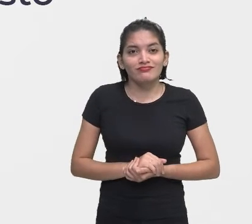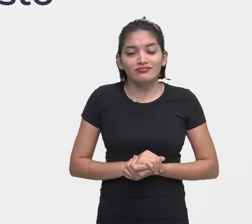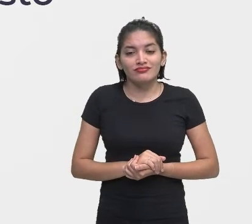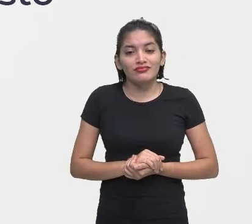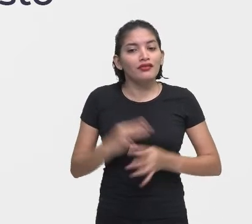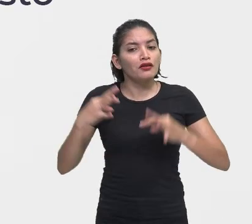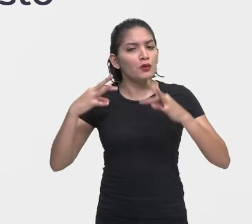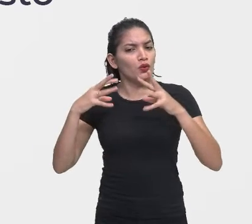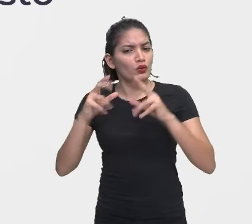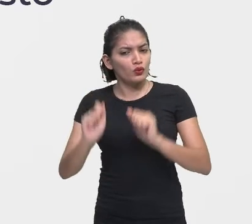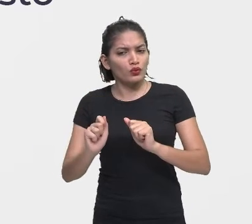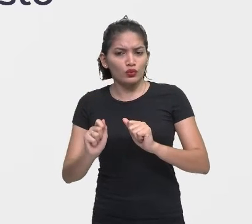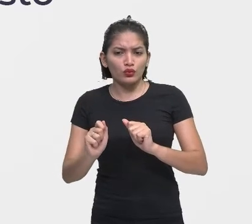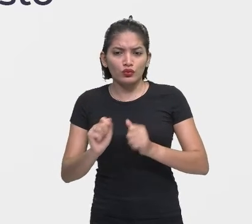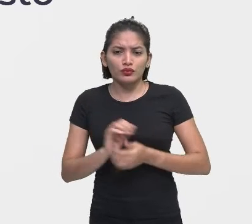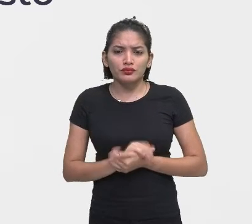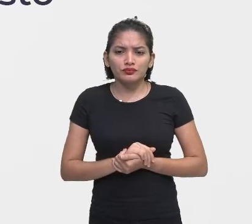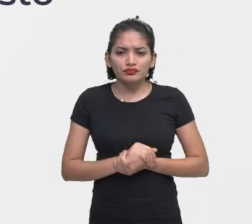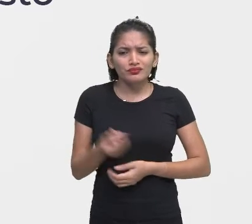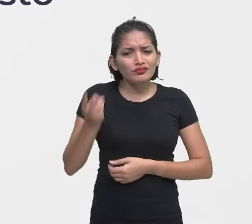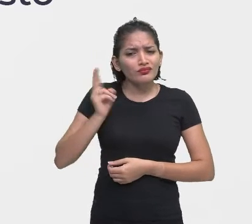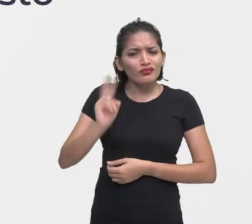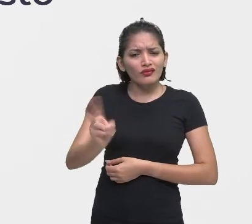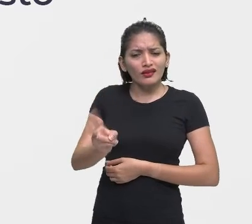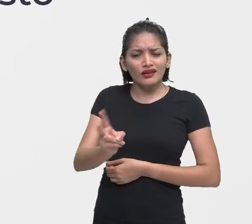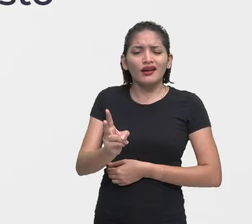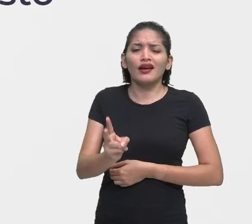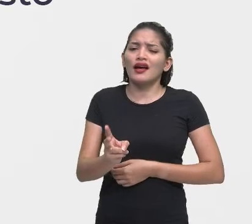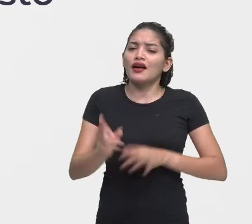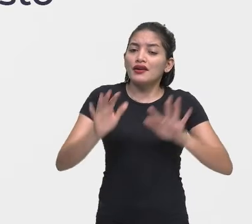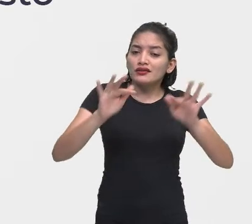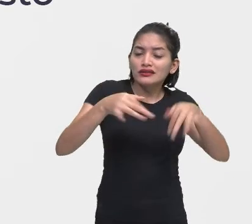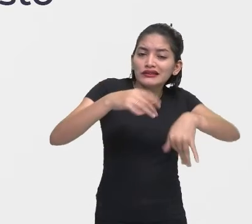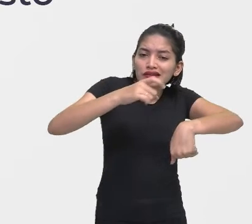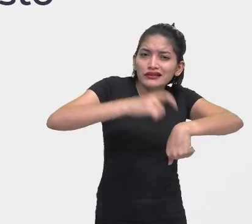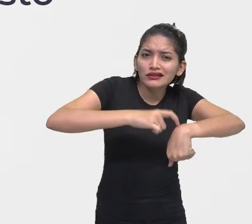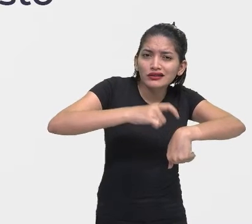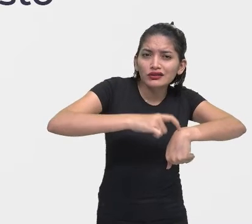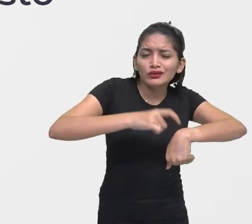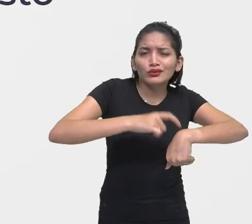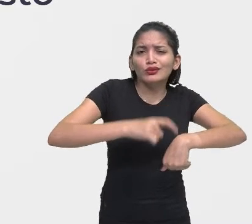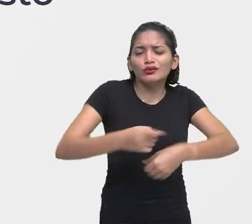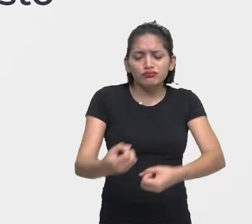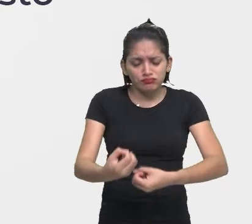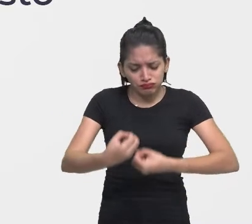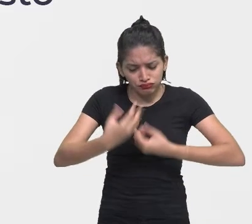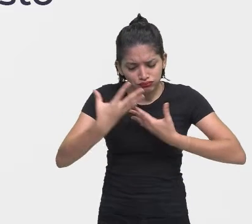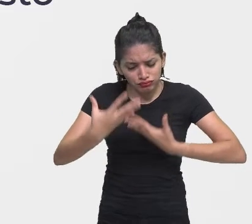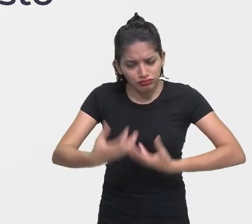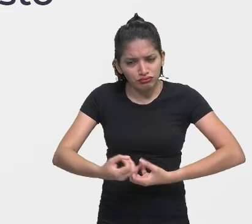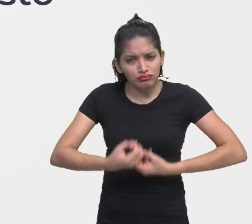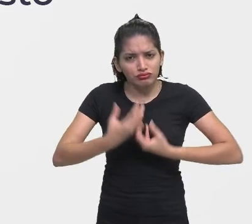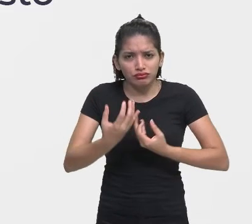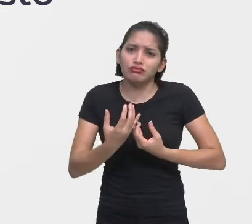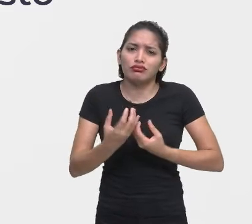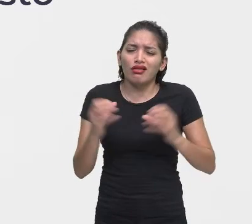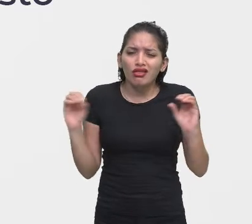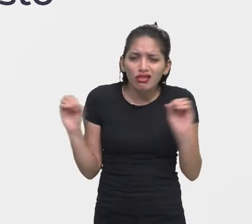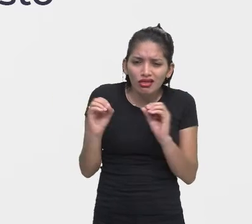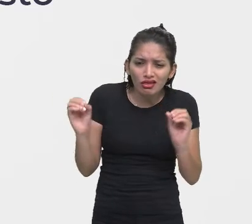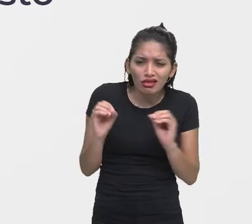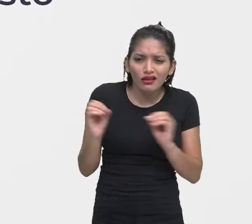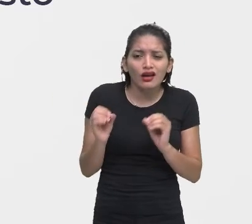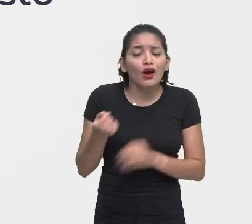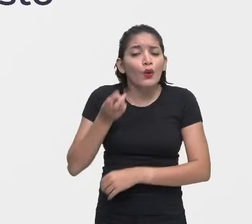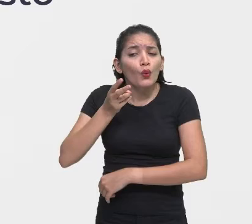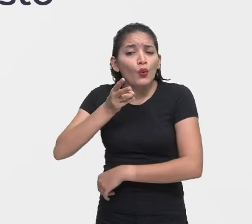é tudo. Perene flui a interminável hora que nos confessa nulos. No mesmo